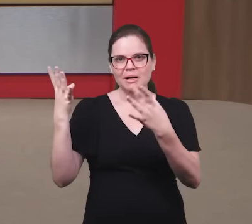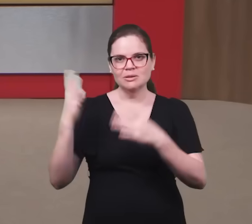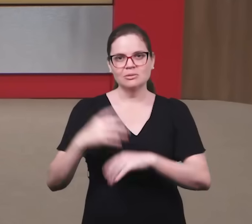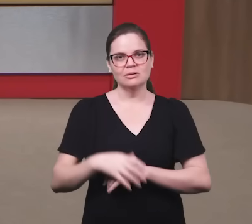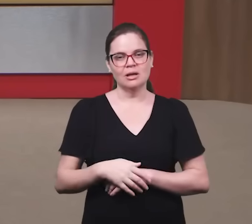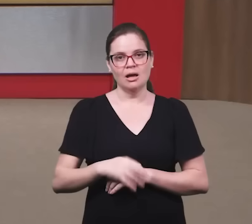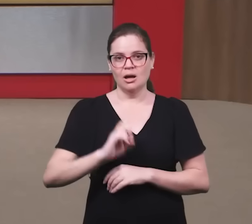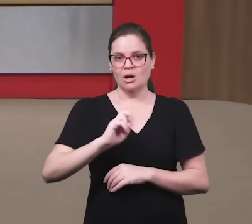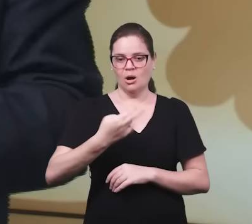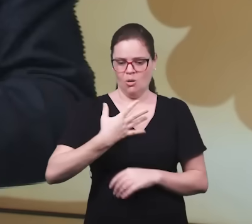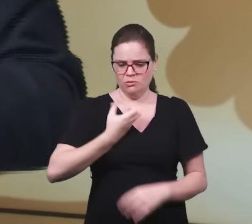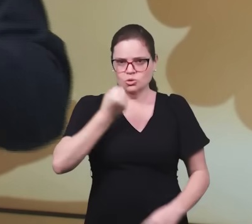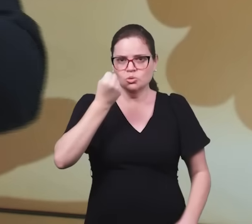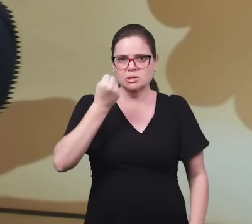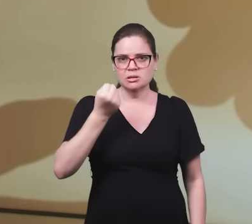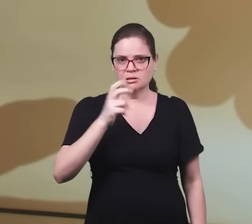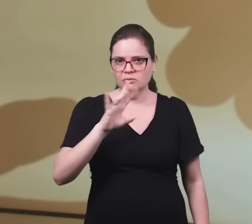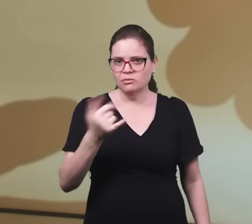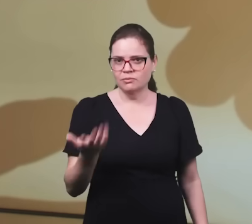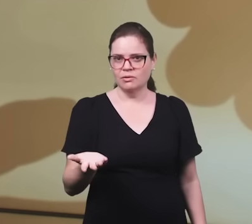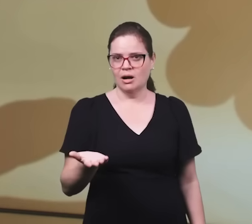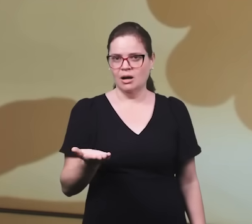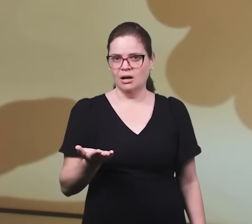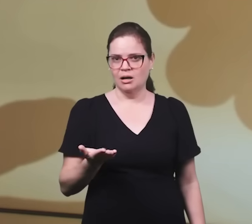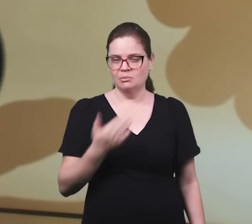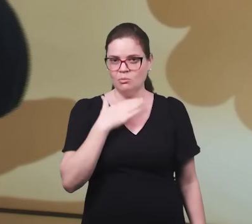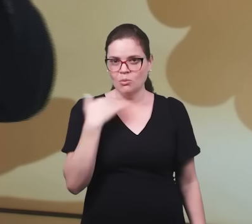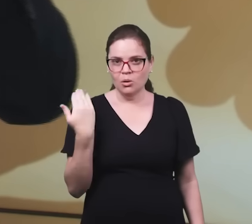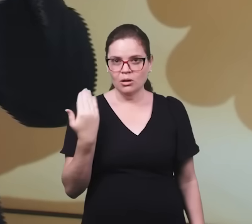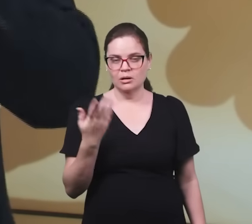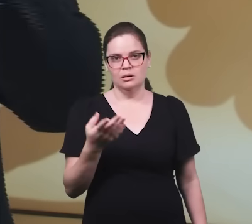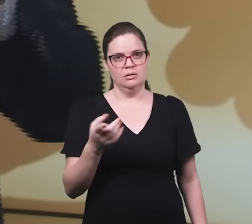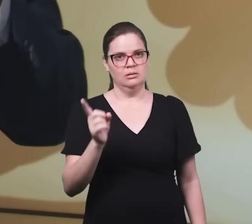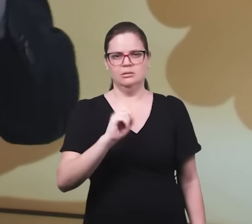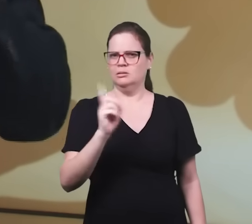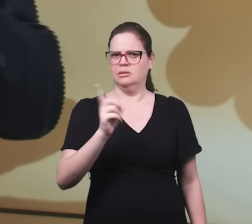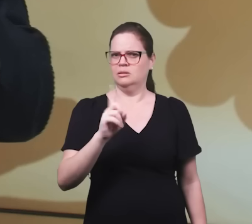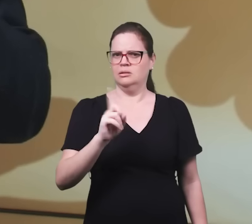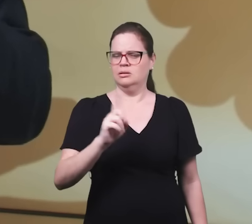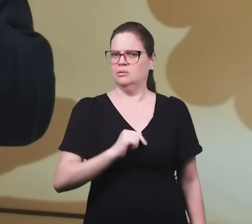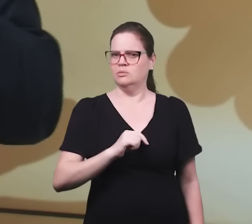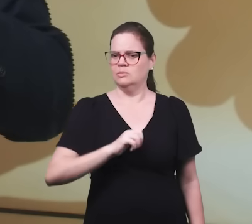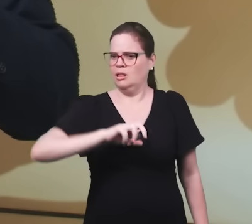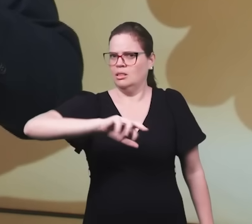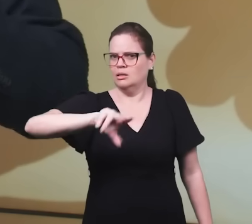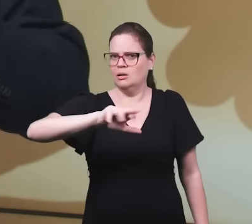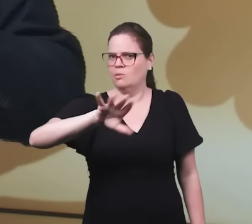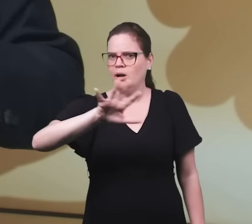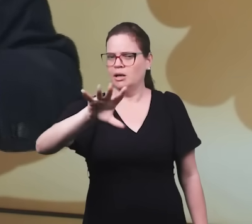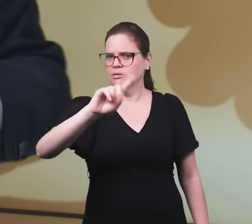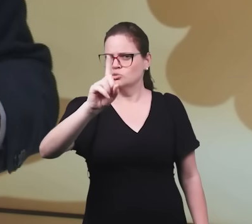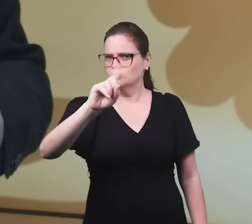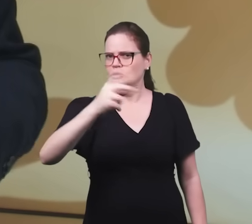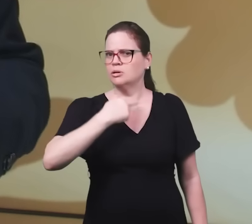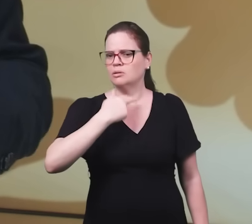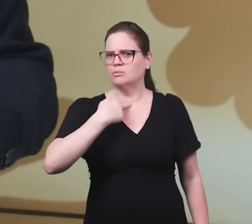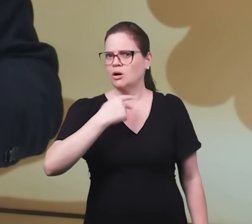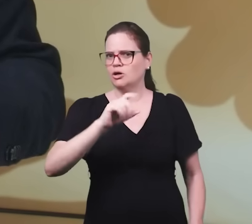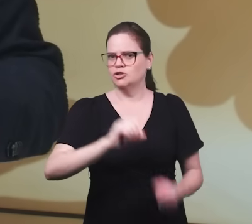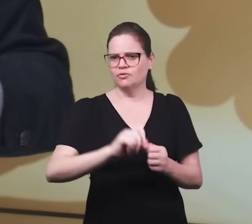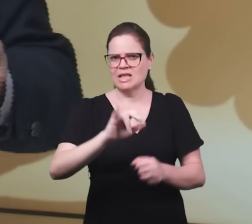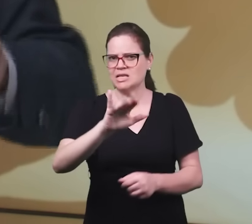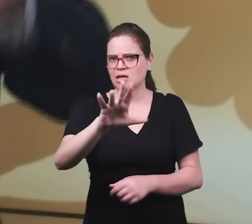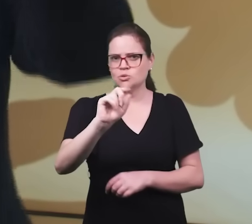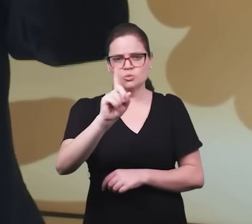da vida? Isto não é uma opção. Não faça isso, sabe por quê? Quem está em